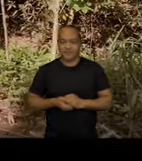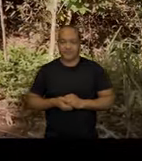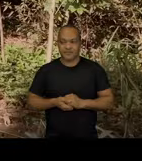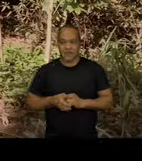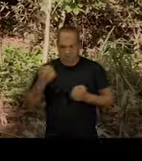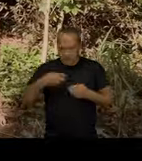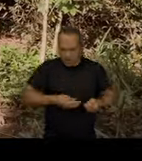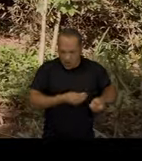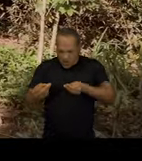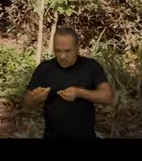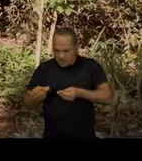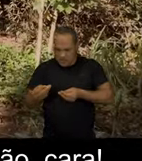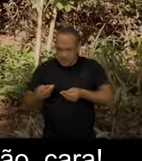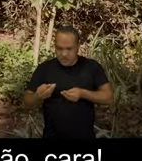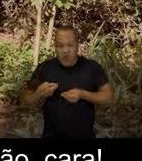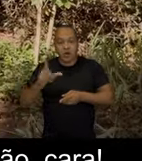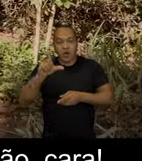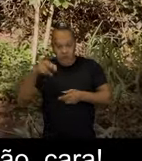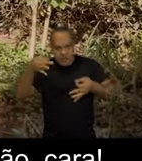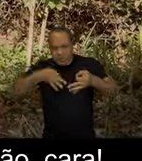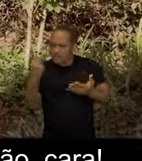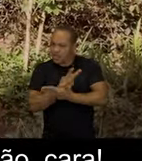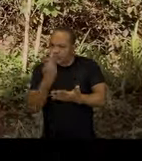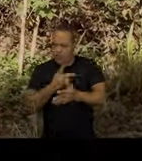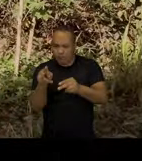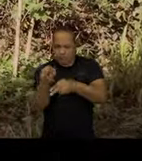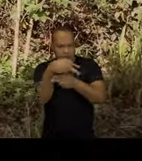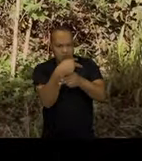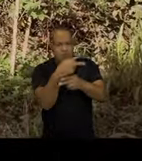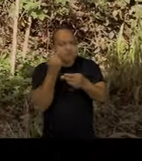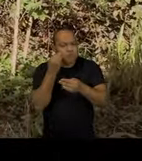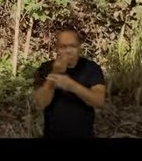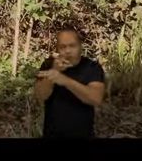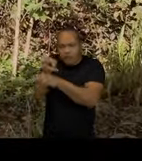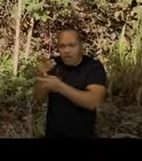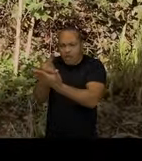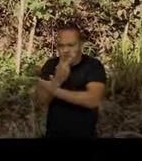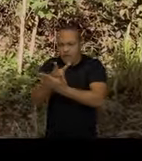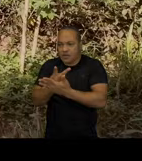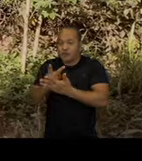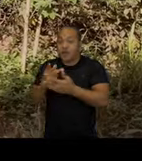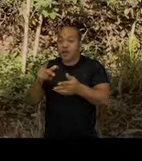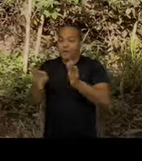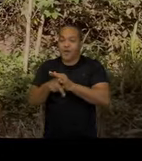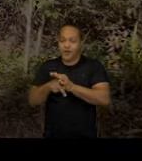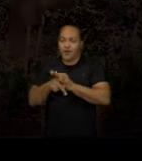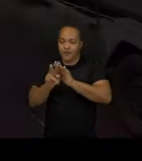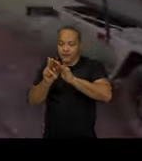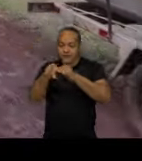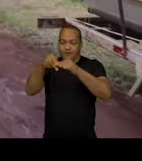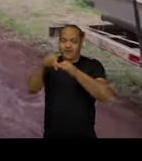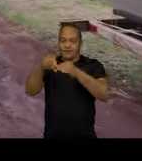Quer me jogar as coisas, né? Ô, Lucas, tá dando certo não, cara. Ela vira. Eu quero filmar vocês aí embaixo. Ela tá no modo inclinação